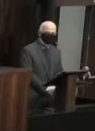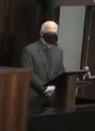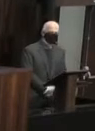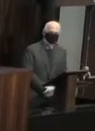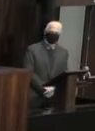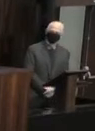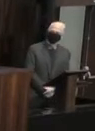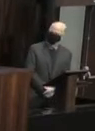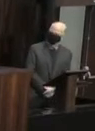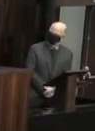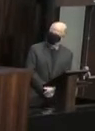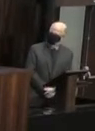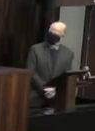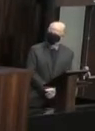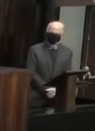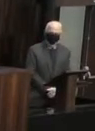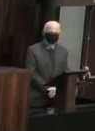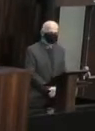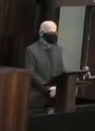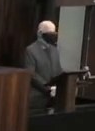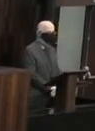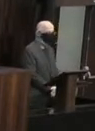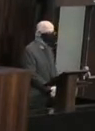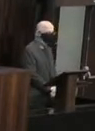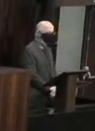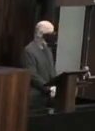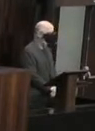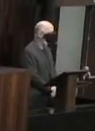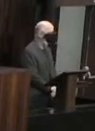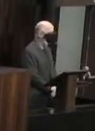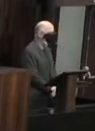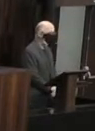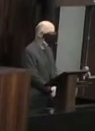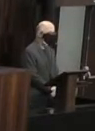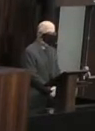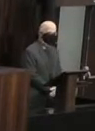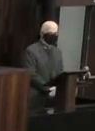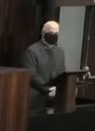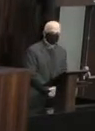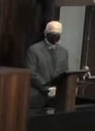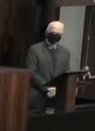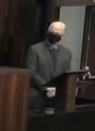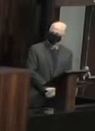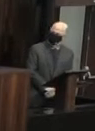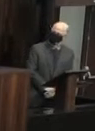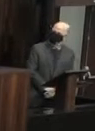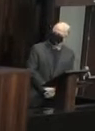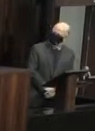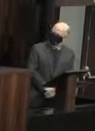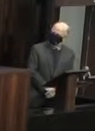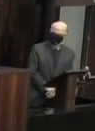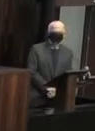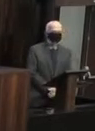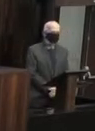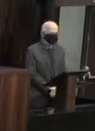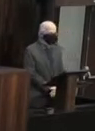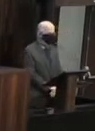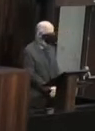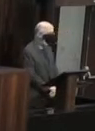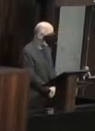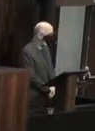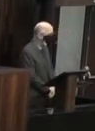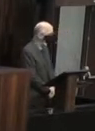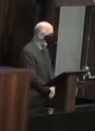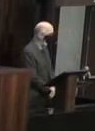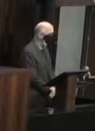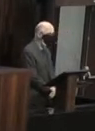o antigo BEG, que depois passou a se, com a fusão, chamasse Banerje, isto